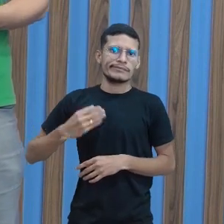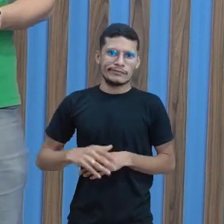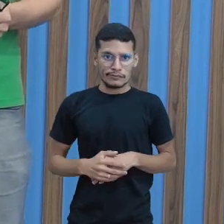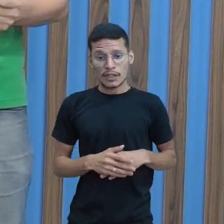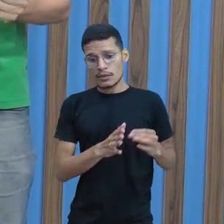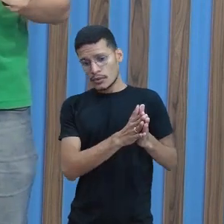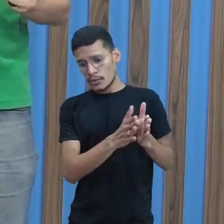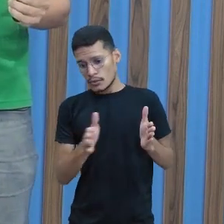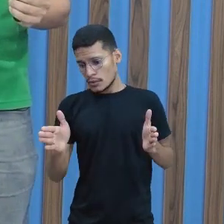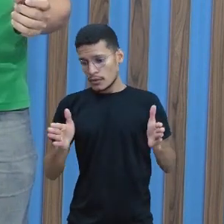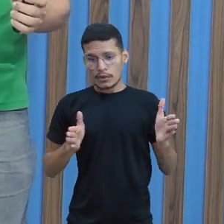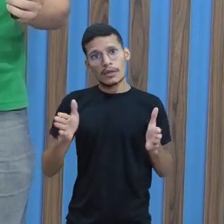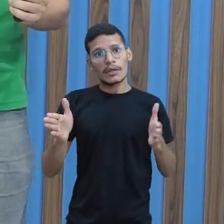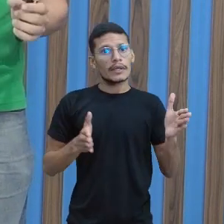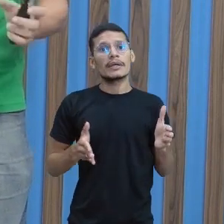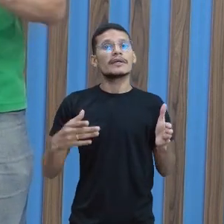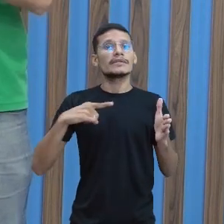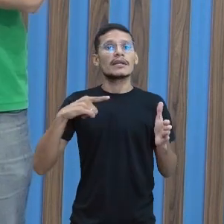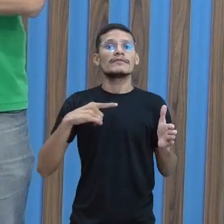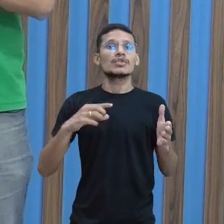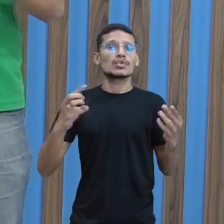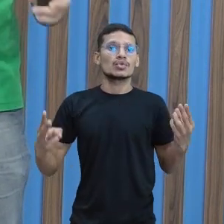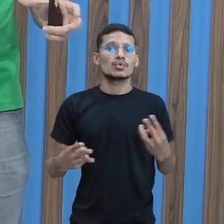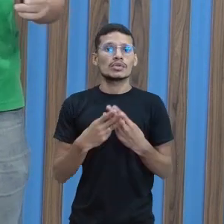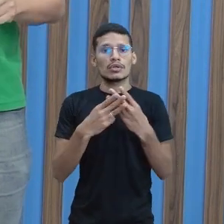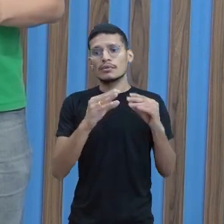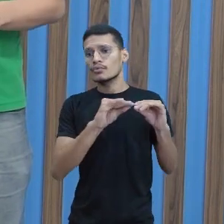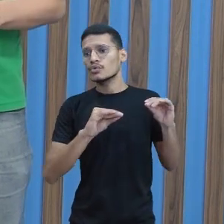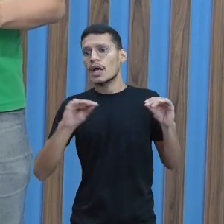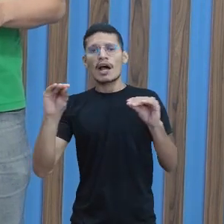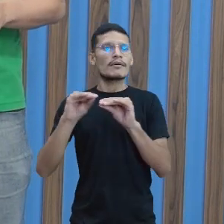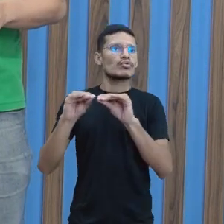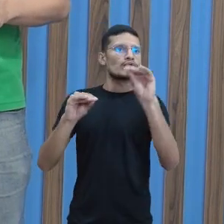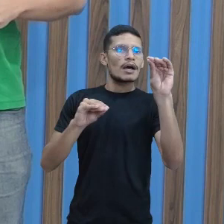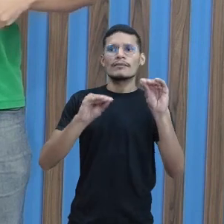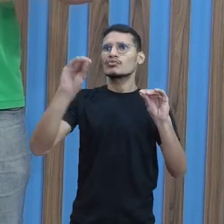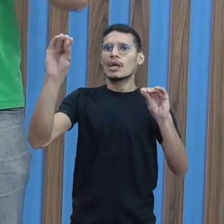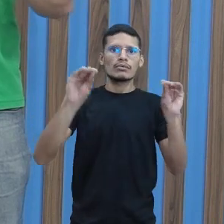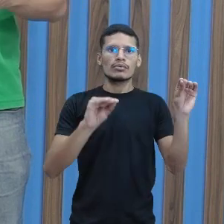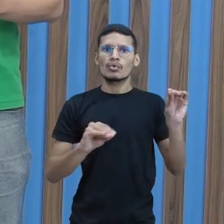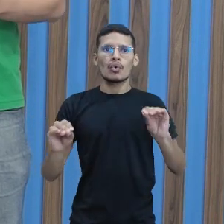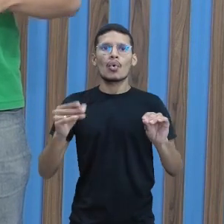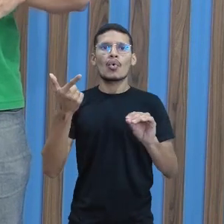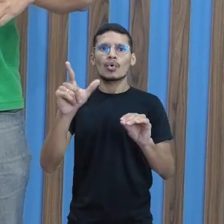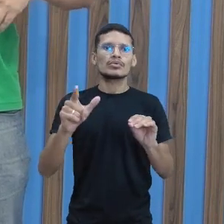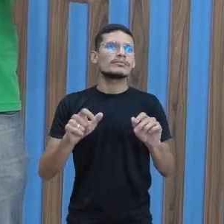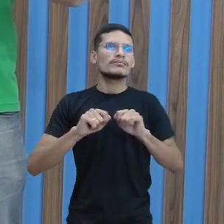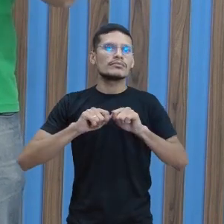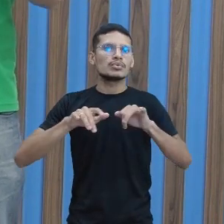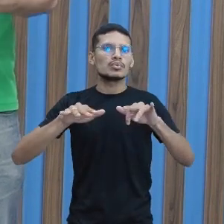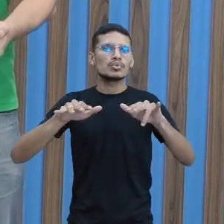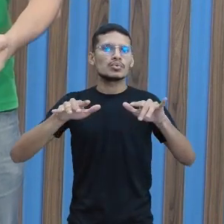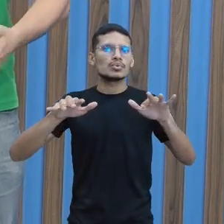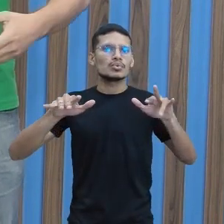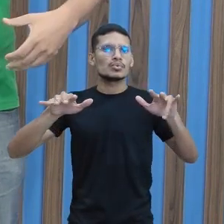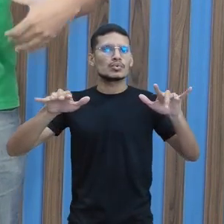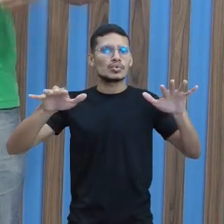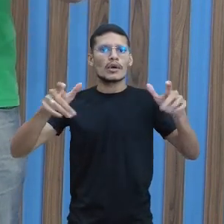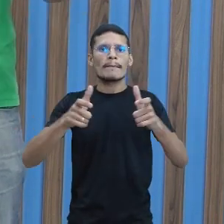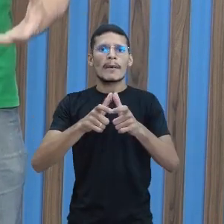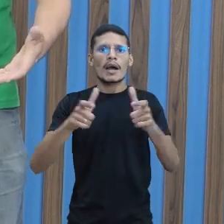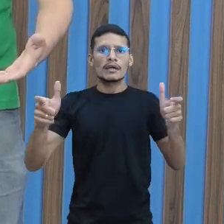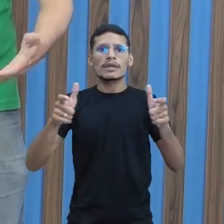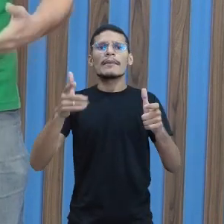período, não é, o fluxo de judeus que já migravam para outras regiões do mundo, se já era grande, ele vai aumentar ainda mais de